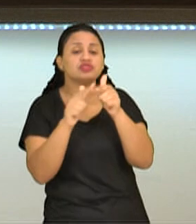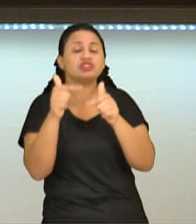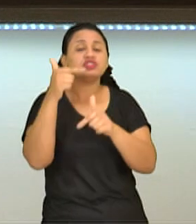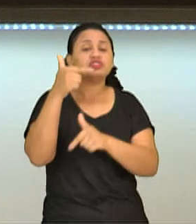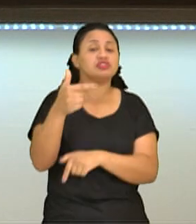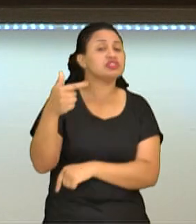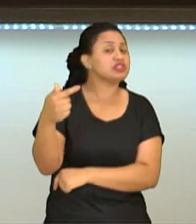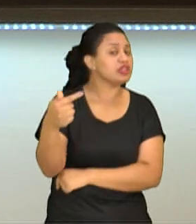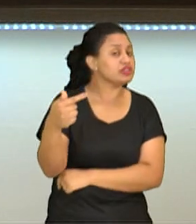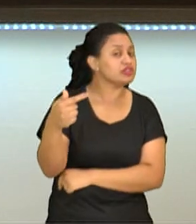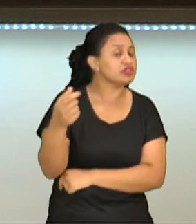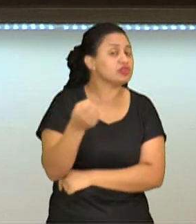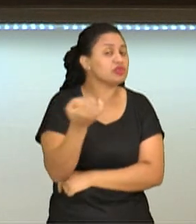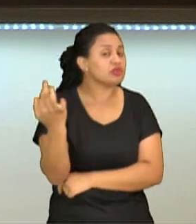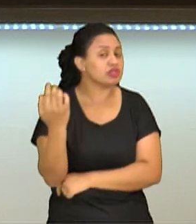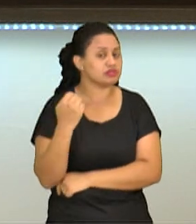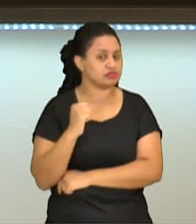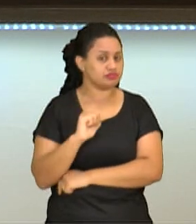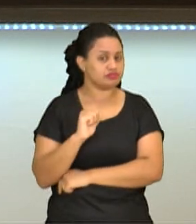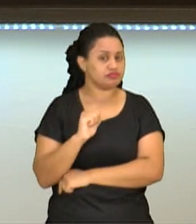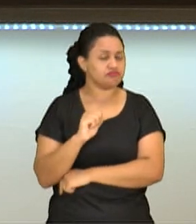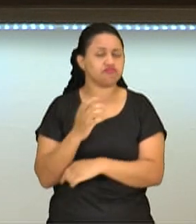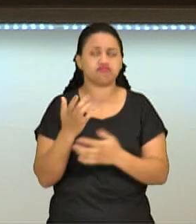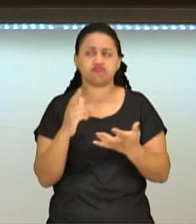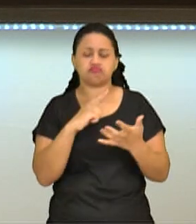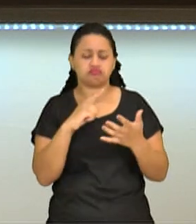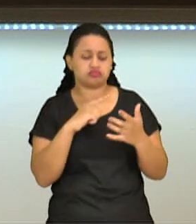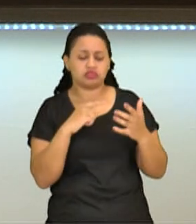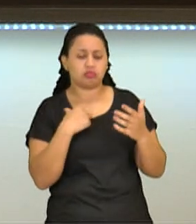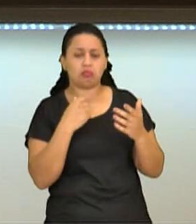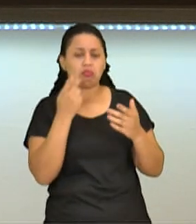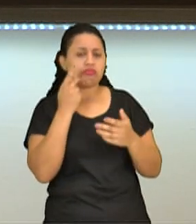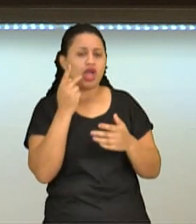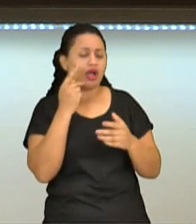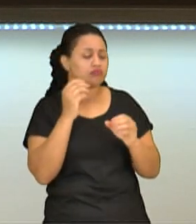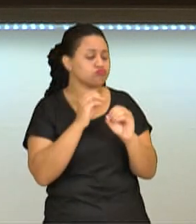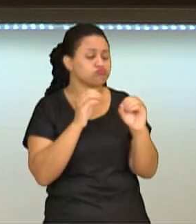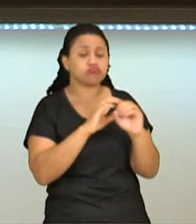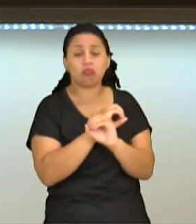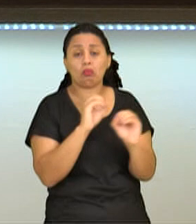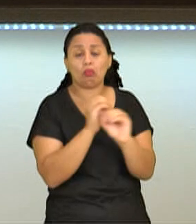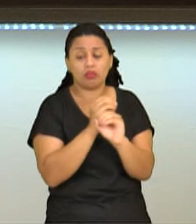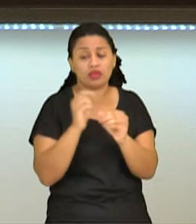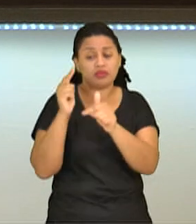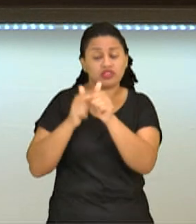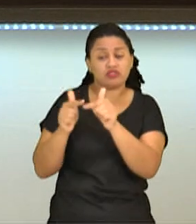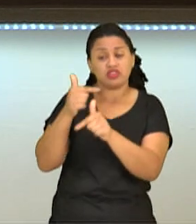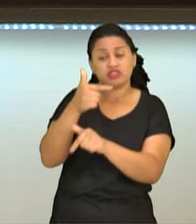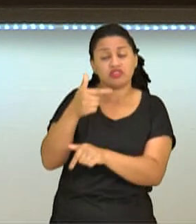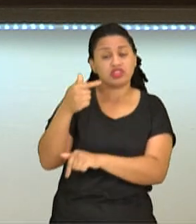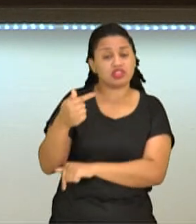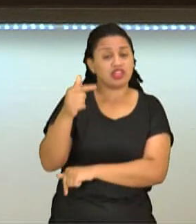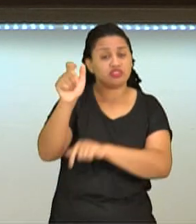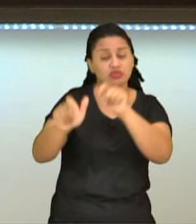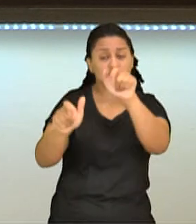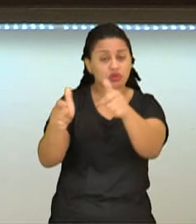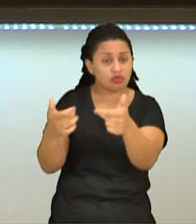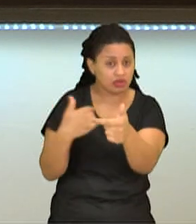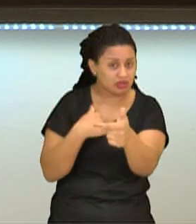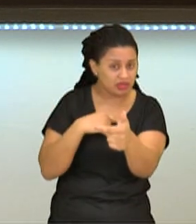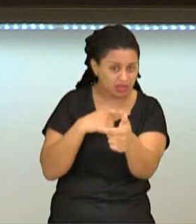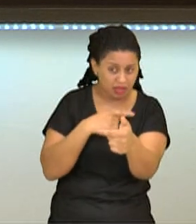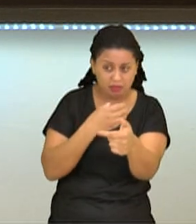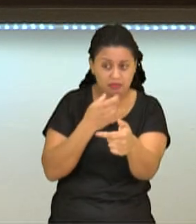por 27? Bom, eu tenho, vamos supor, 0 balas para dividir para 27 pessoas, ninguém vai receber nenhuma